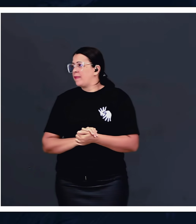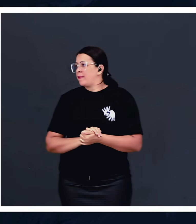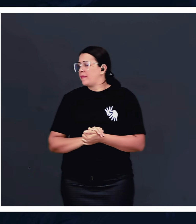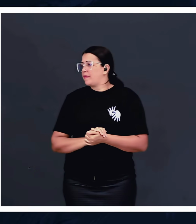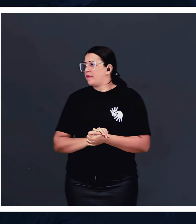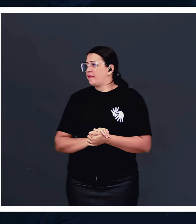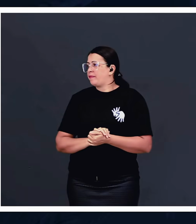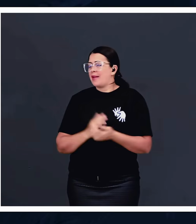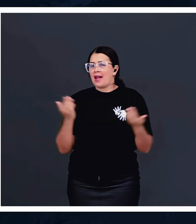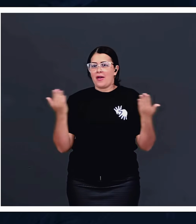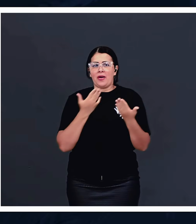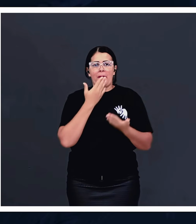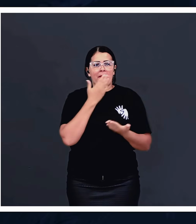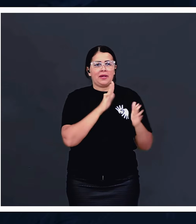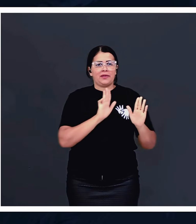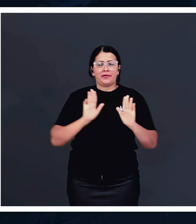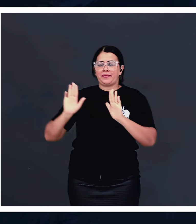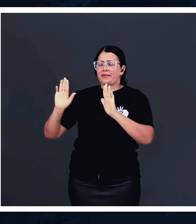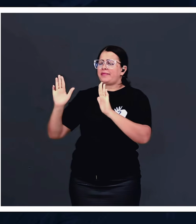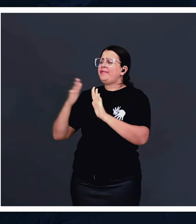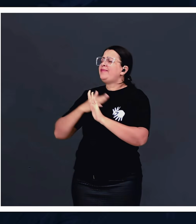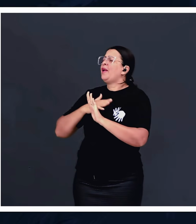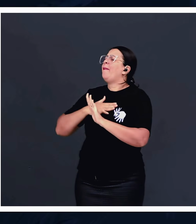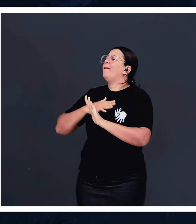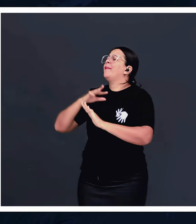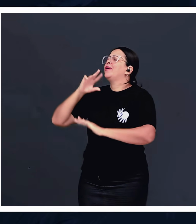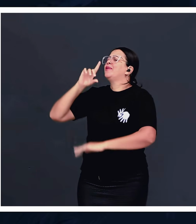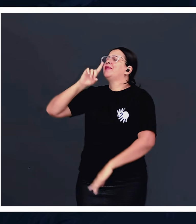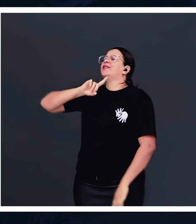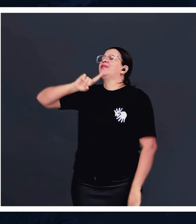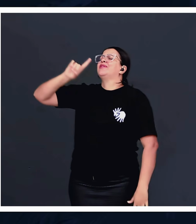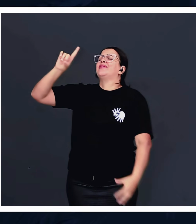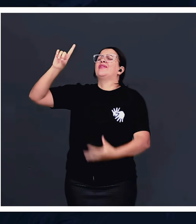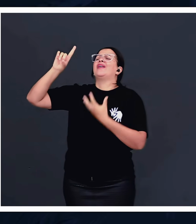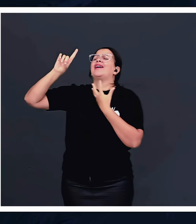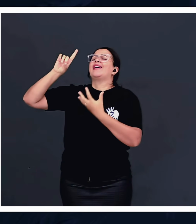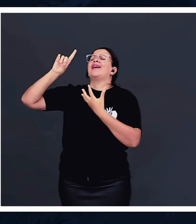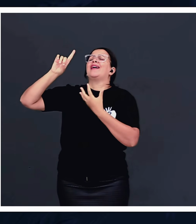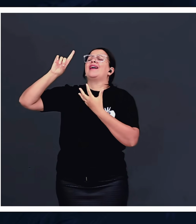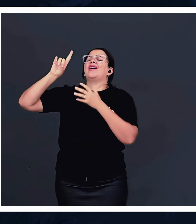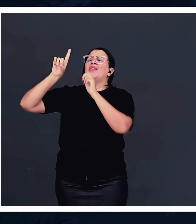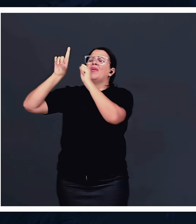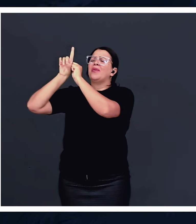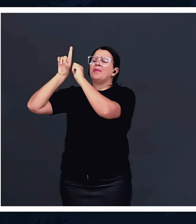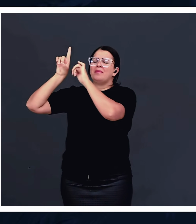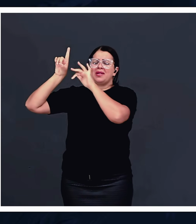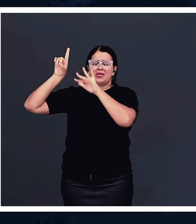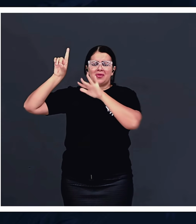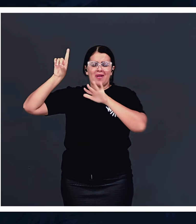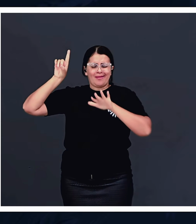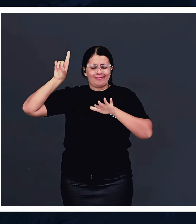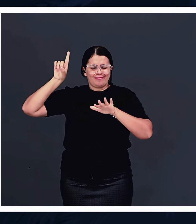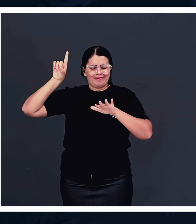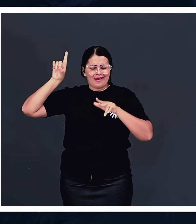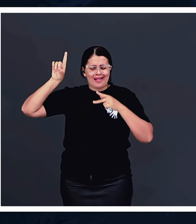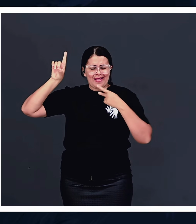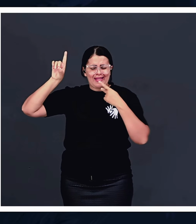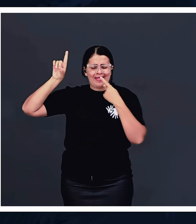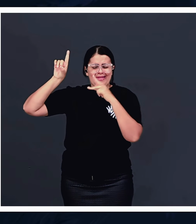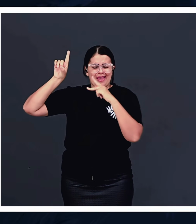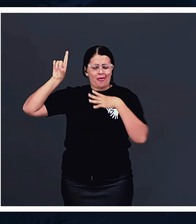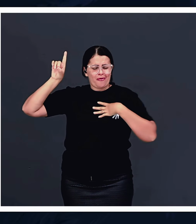Estenda a tua mão para cá. Meu Deus, eu quero abençoar a vida da tua filha e do teu filho,